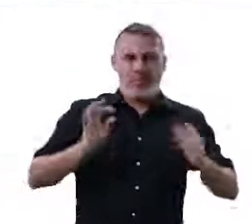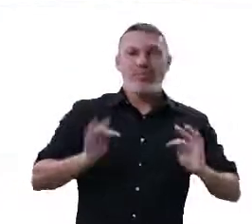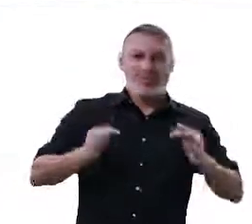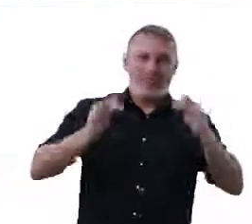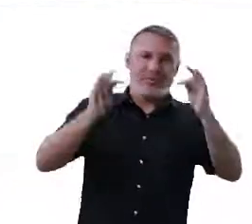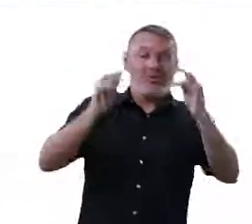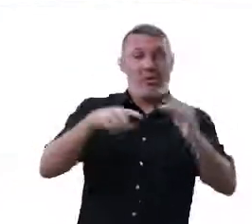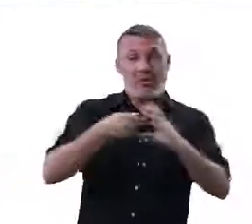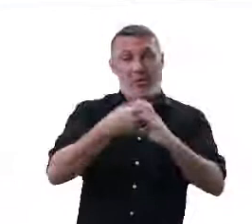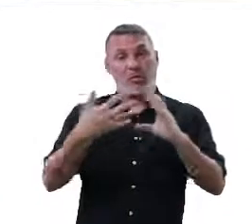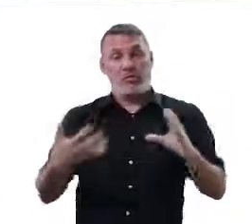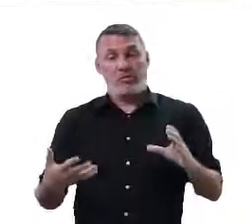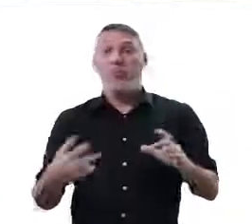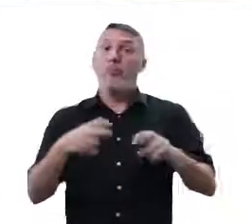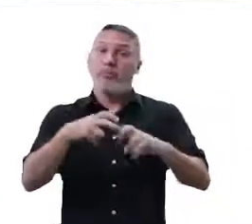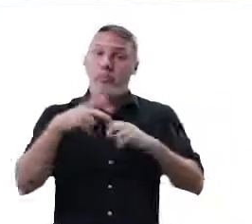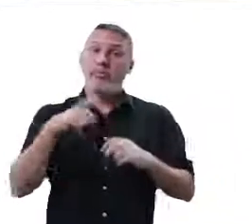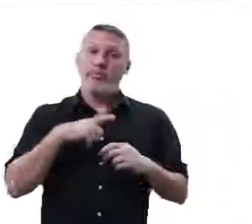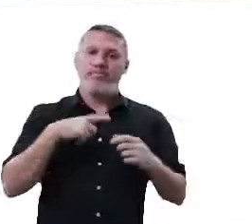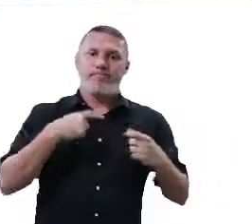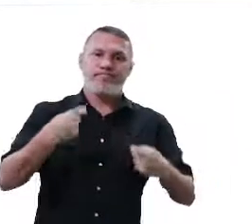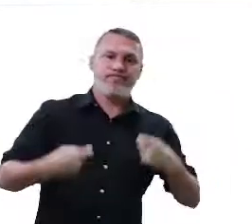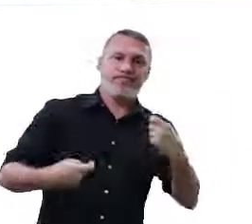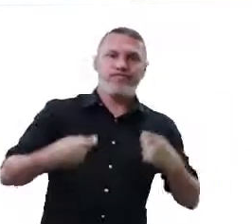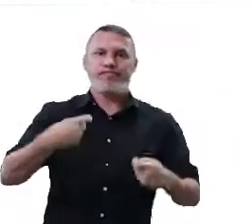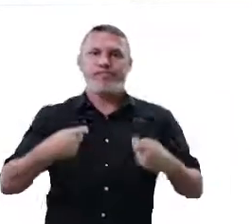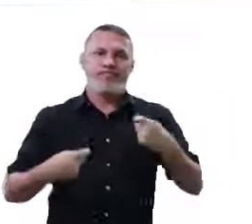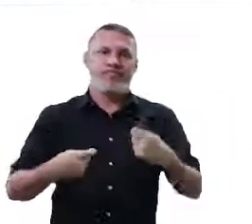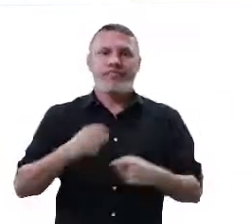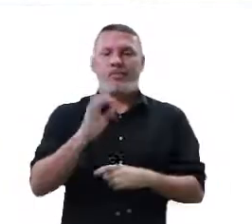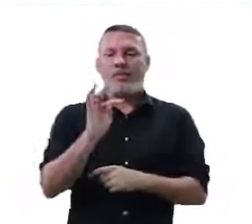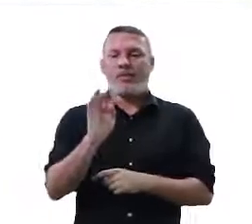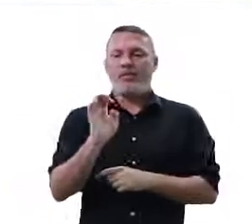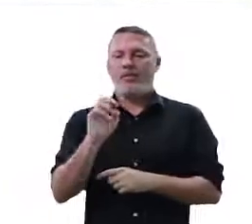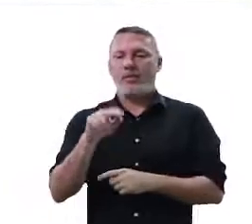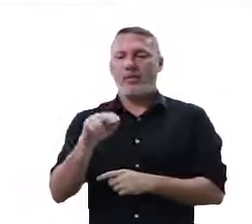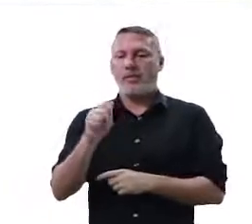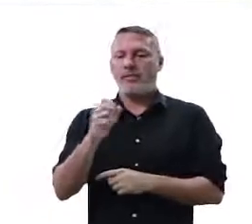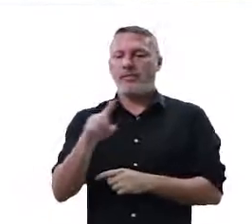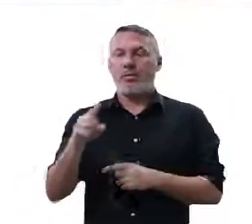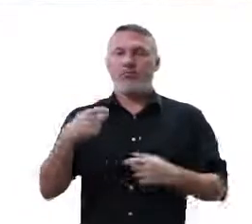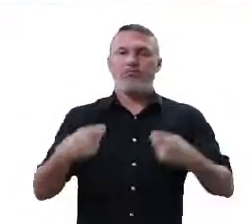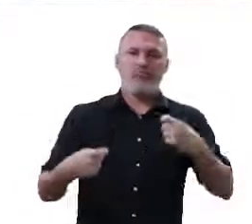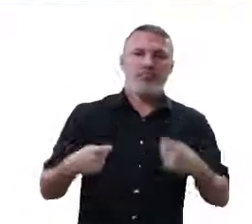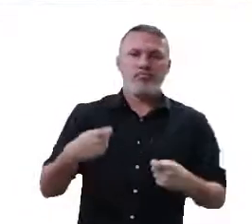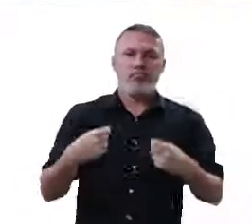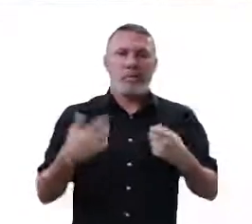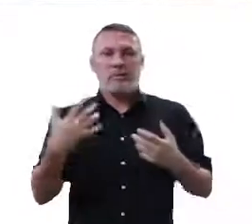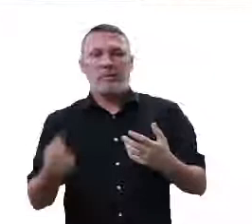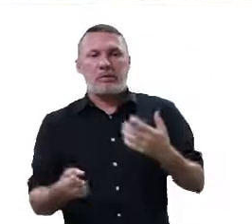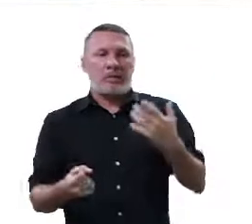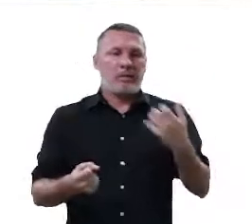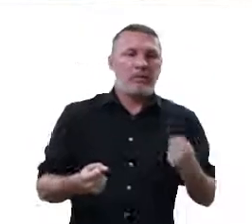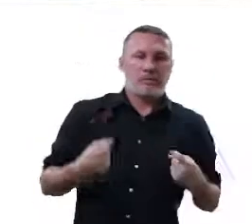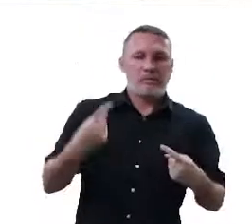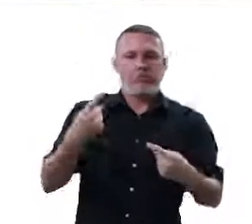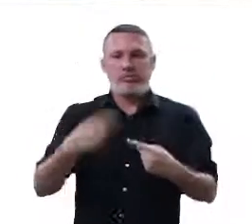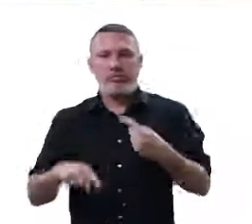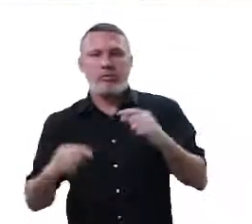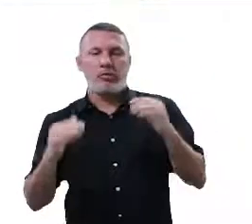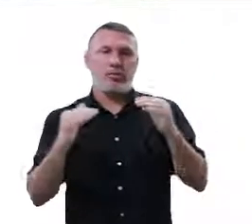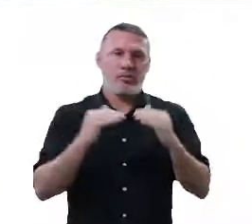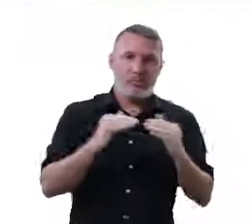é uma característica. Por isso a questão que eu falei das tensões entre infraestrutura e superestrutura. E essas tensões, obviamente, levam